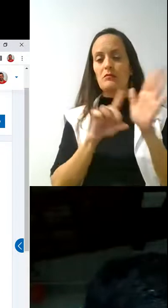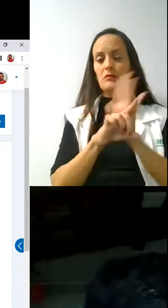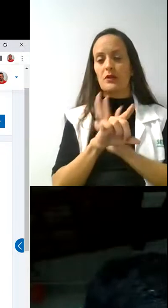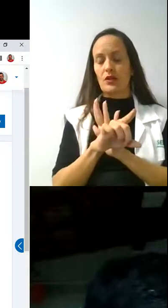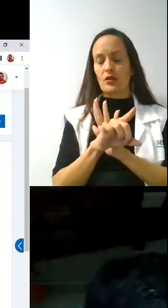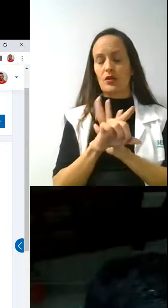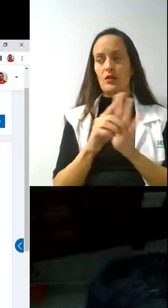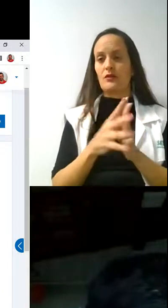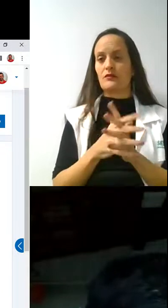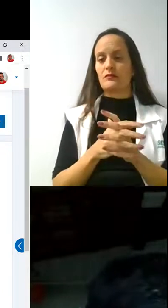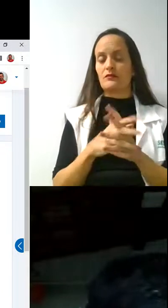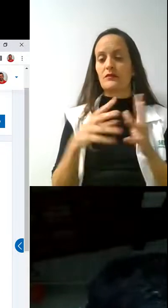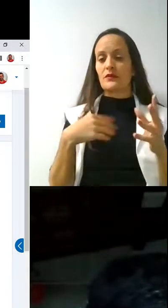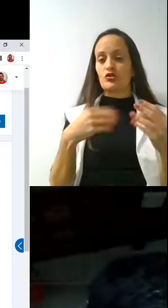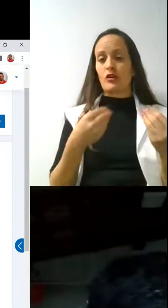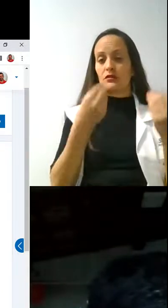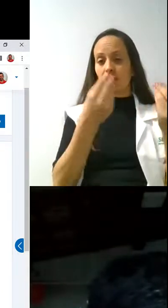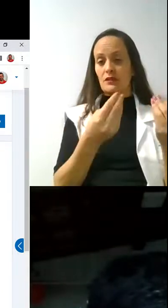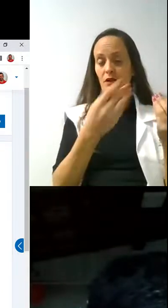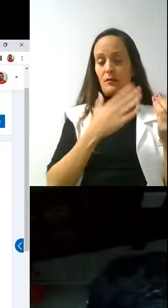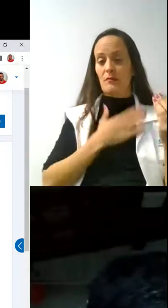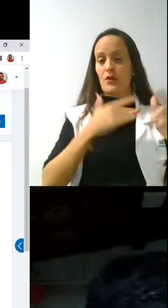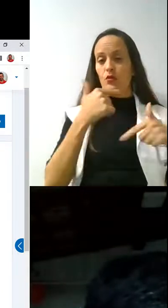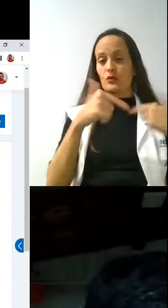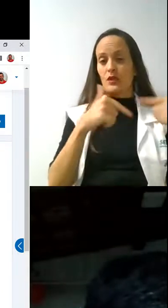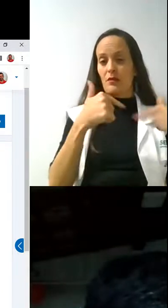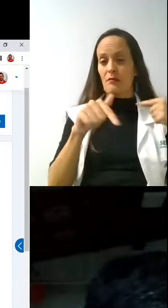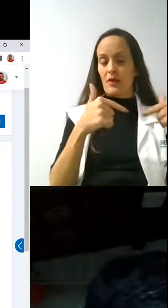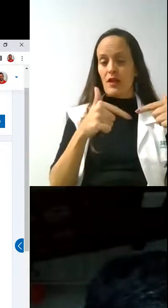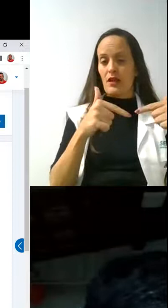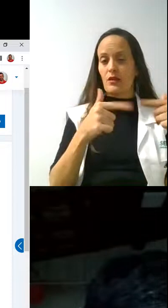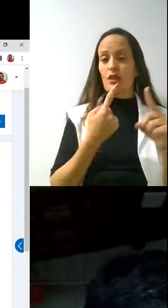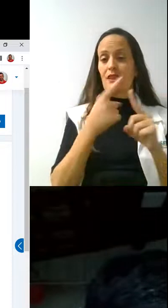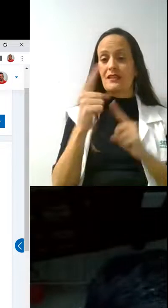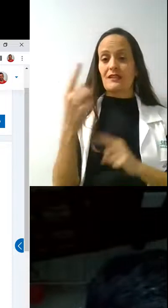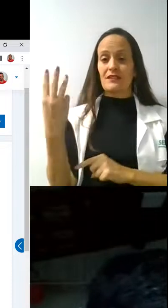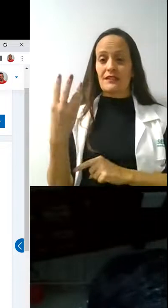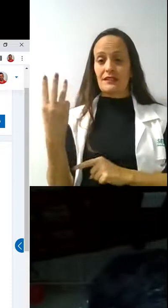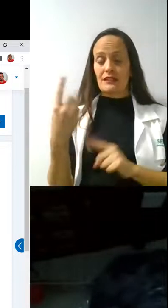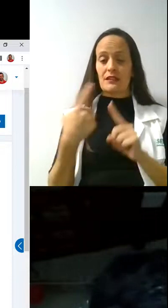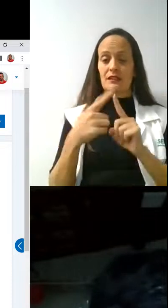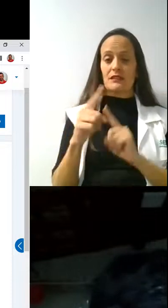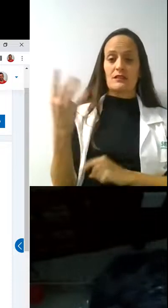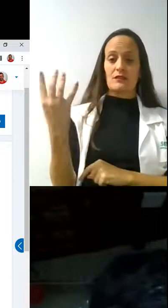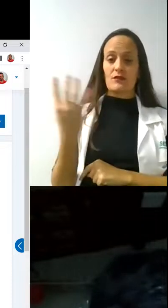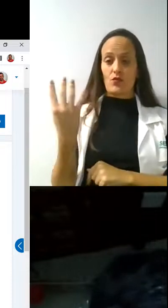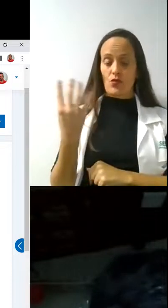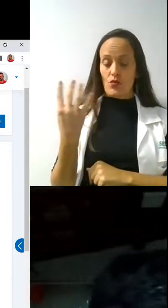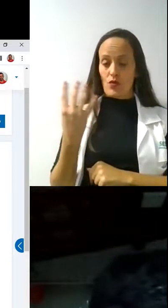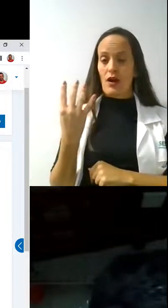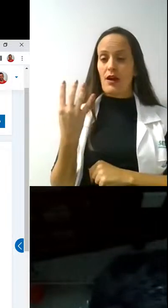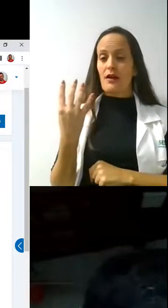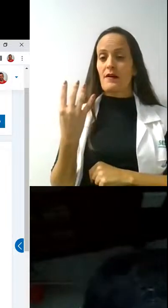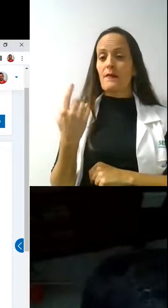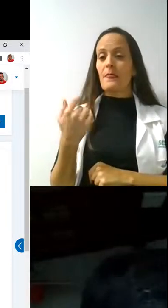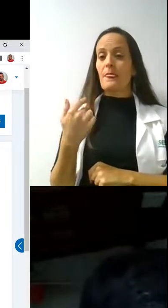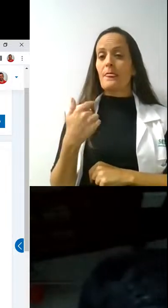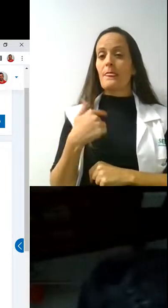já o meu trabalho. Esse desafio 3 e 4, o 3, eu mandei